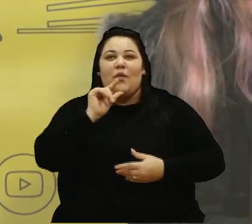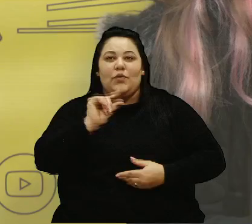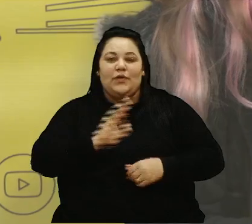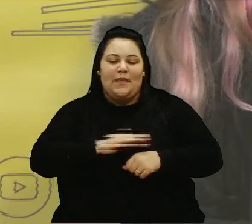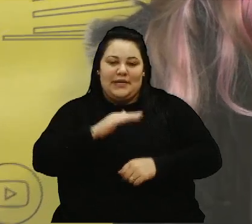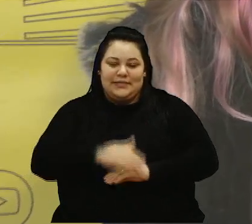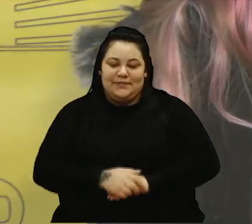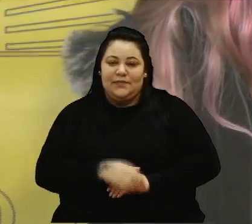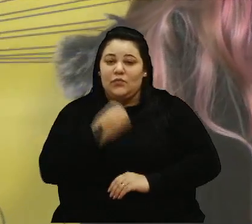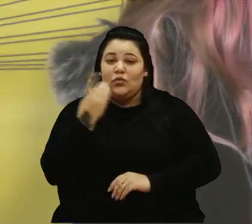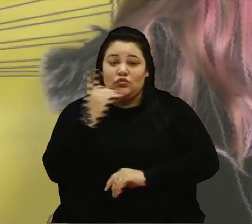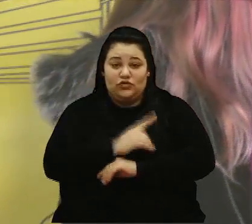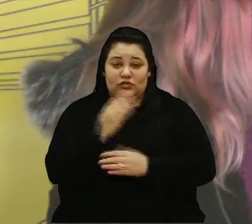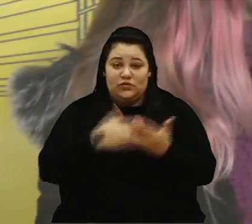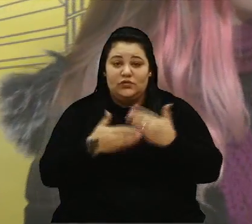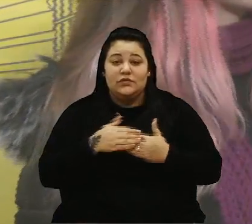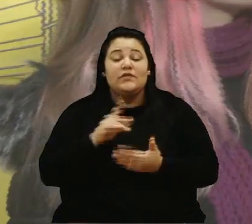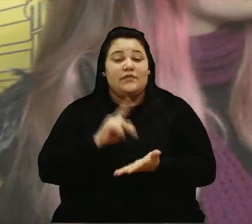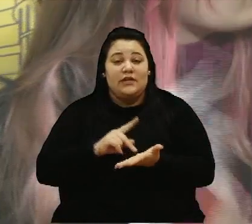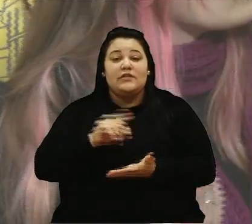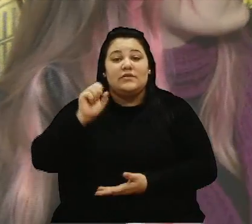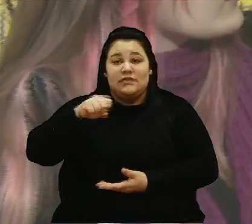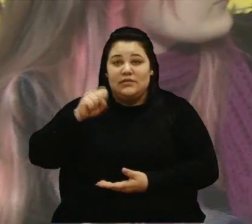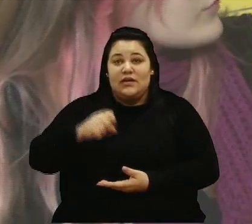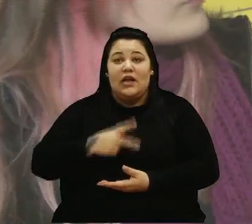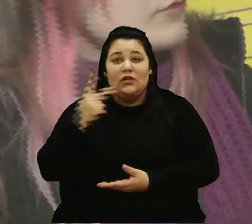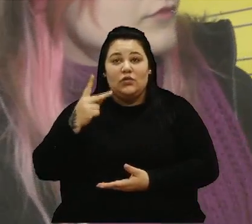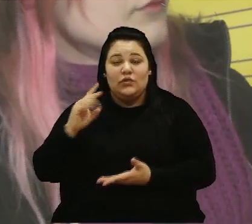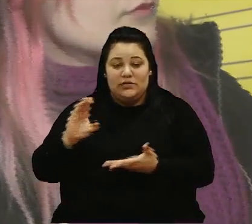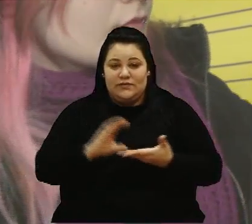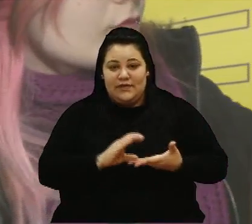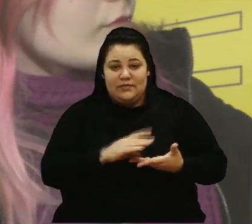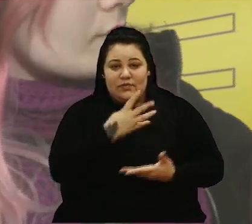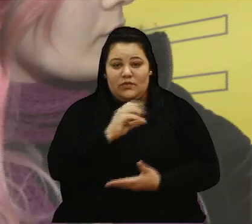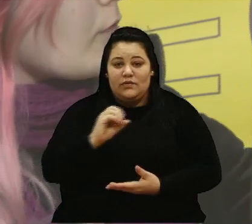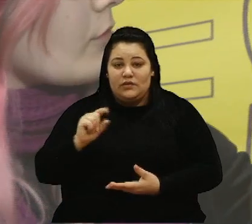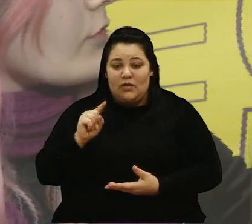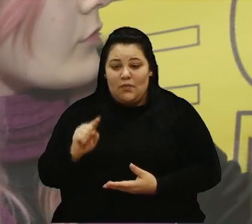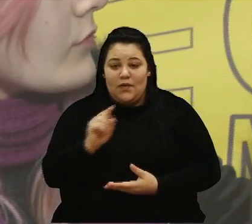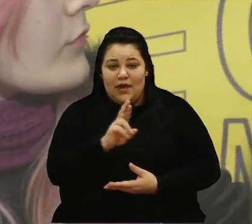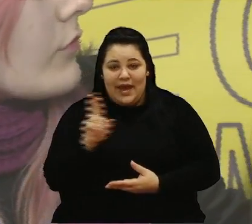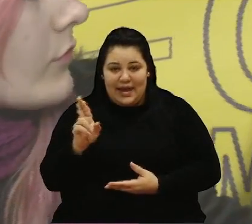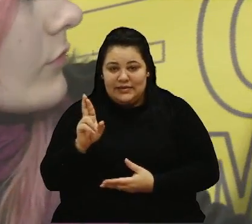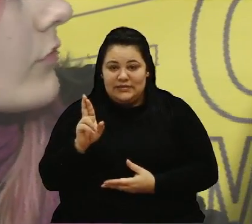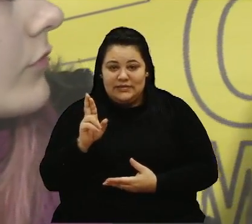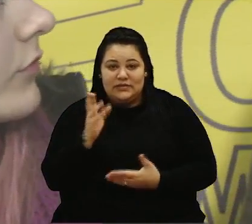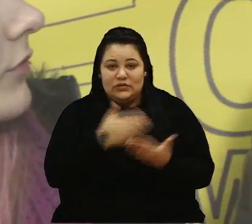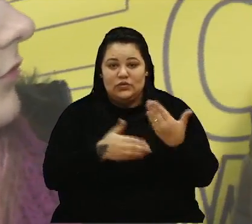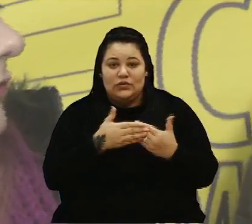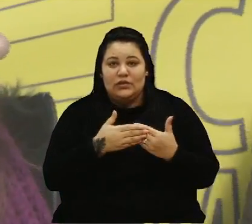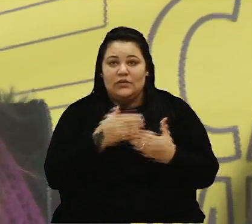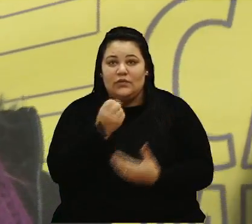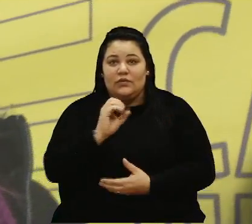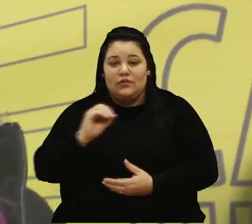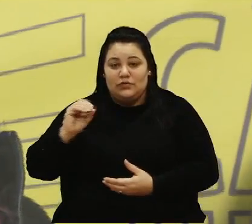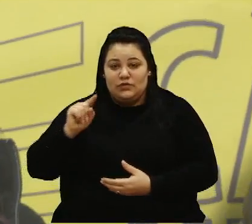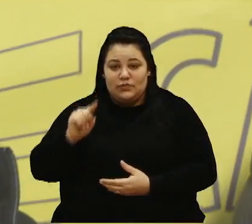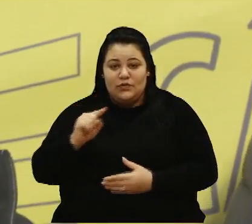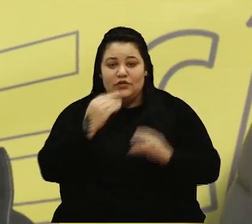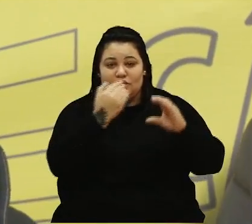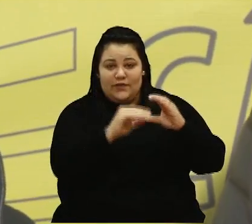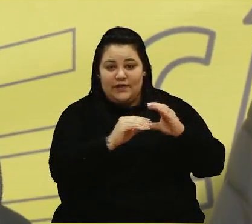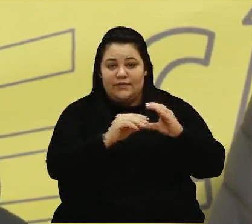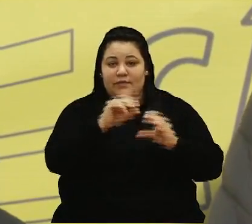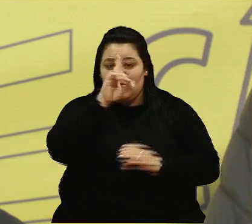Bom dia a todos. Isso mesmo, na verdade, são duas emendas parlamentares, né? Duas de 400 mil reais, que totalizam, então, 800 mil. Uma delas vai ser destinada ao Hospital Vivi Ramos, que é um